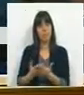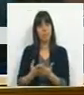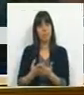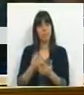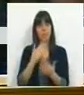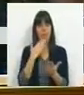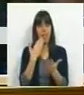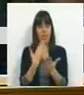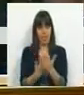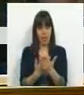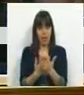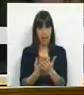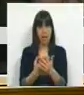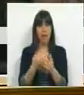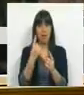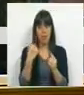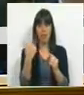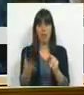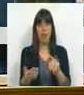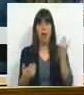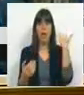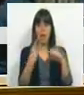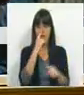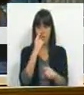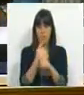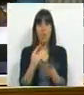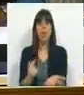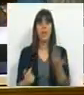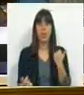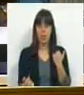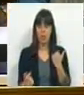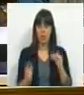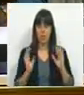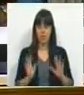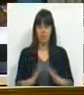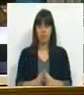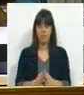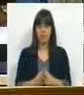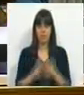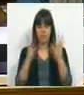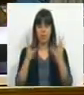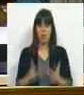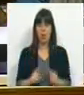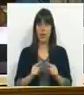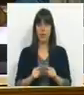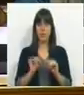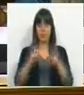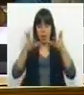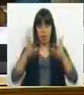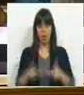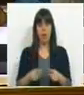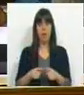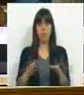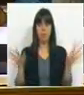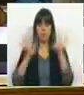com uma mão aquilo que no passado com a mesma mão tirou. O orçamento é um orçamento